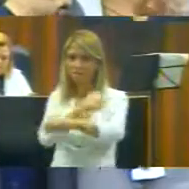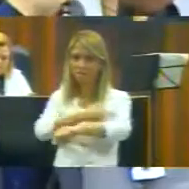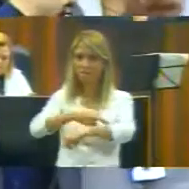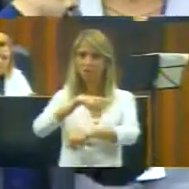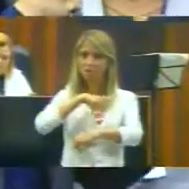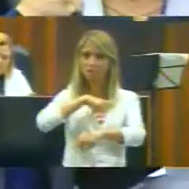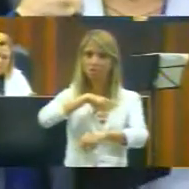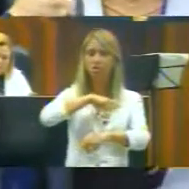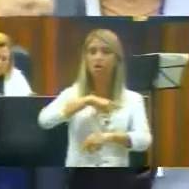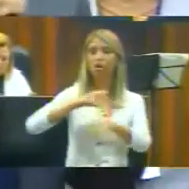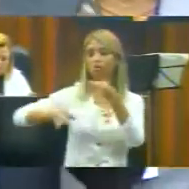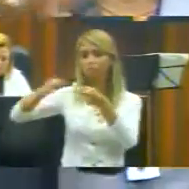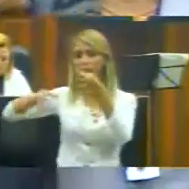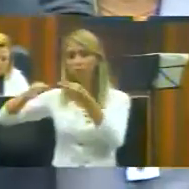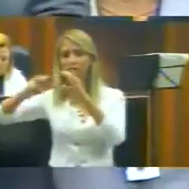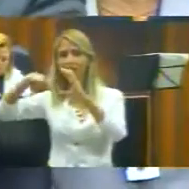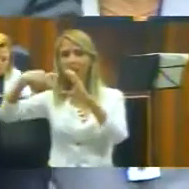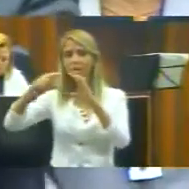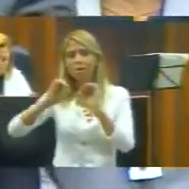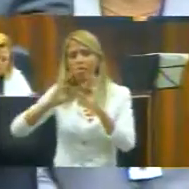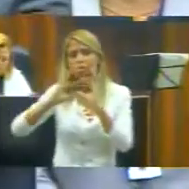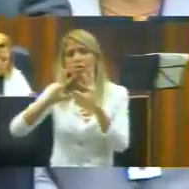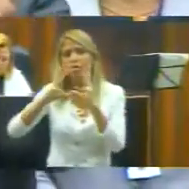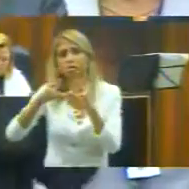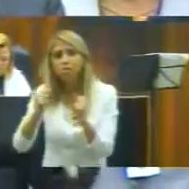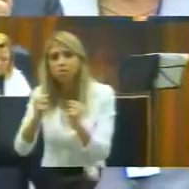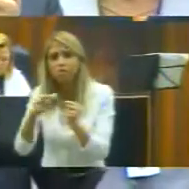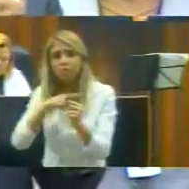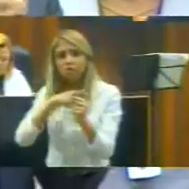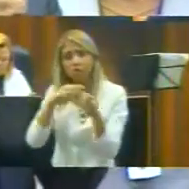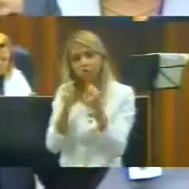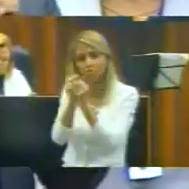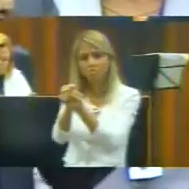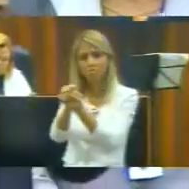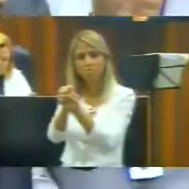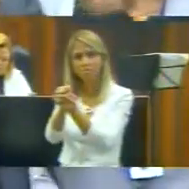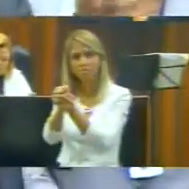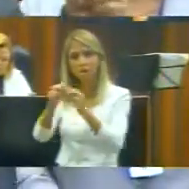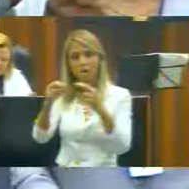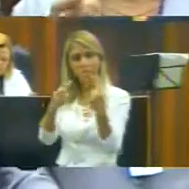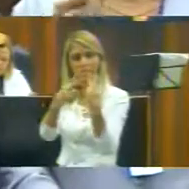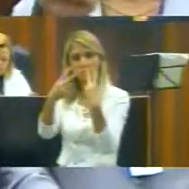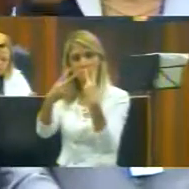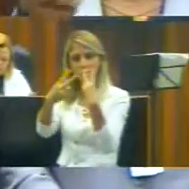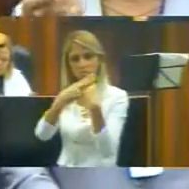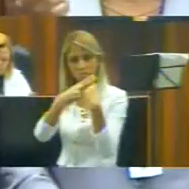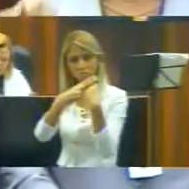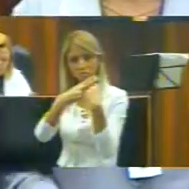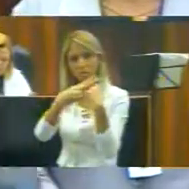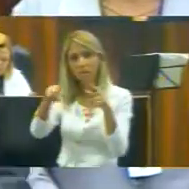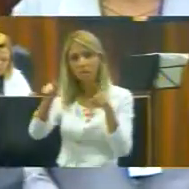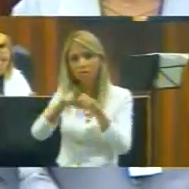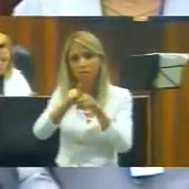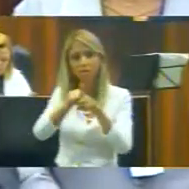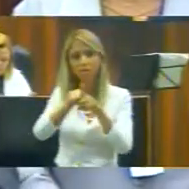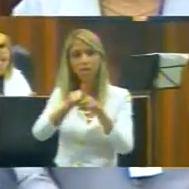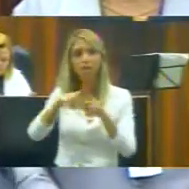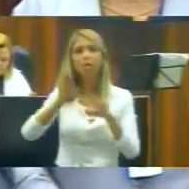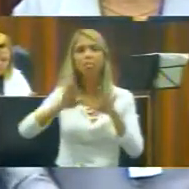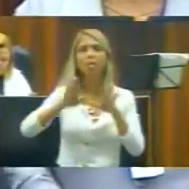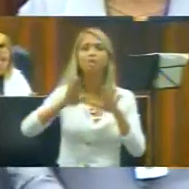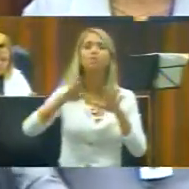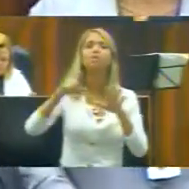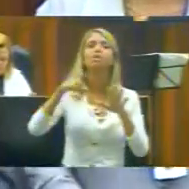juiz e a Câmara. Tudo funcionava em um só lugar. E até 1922,